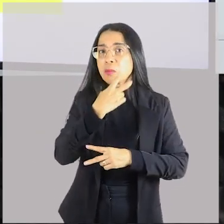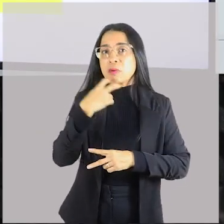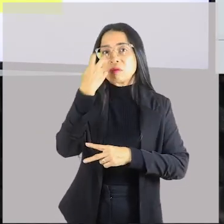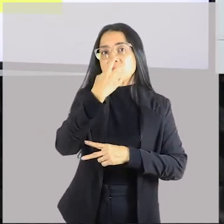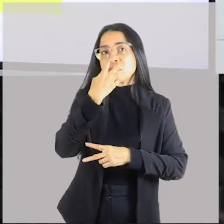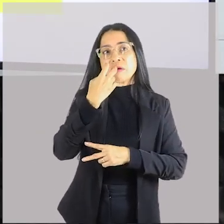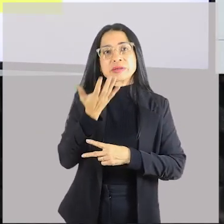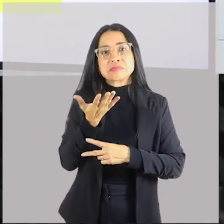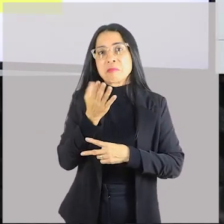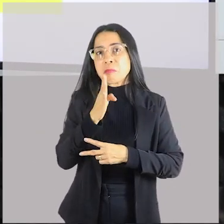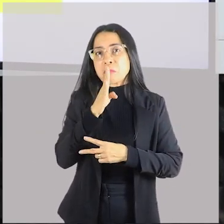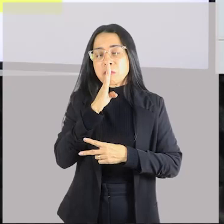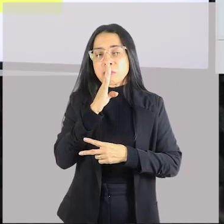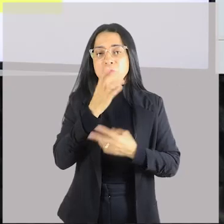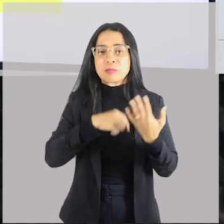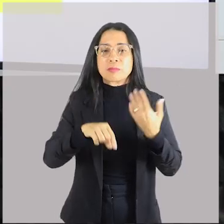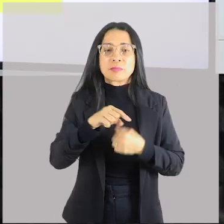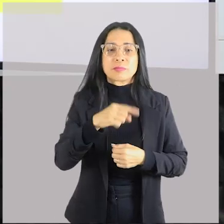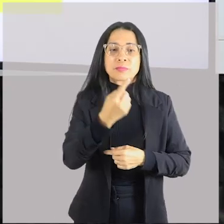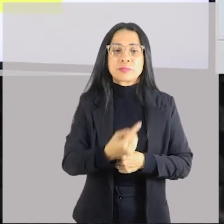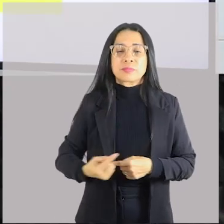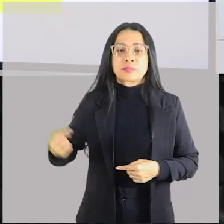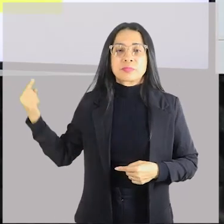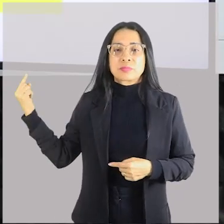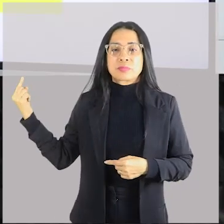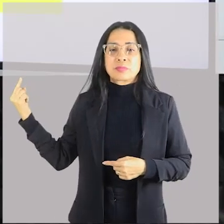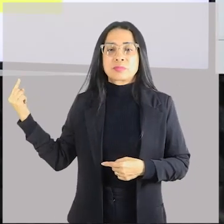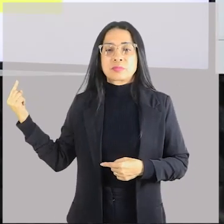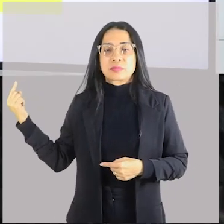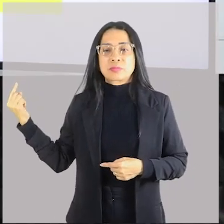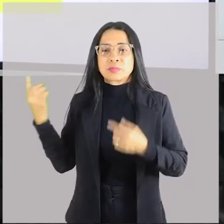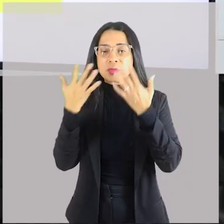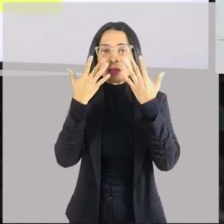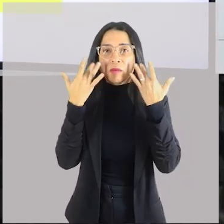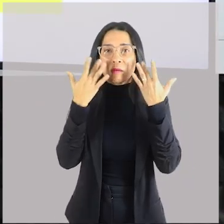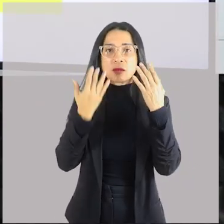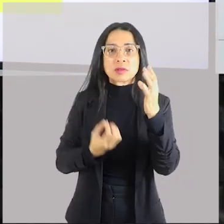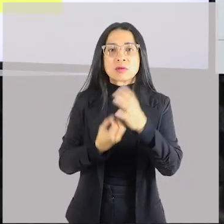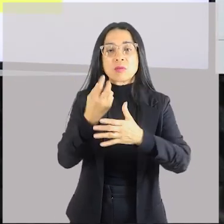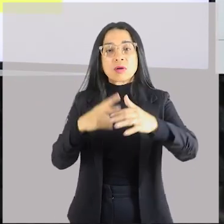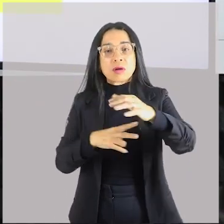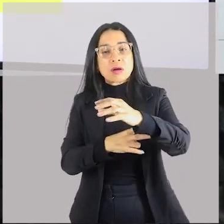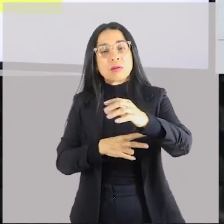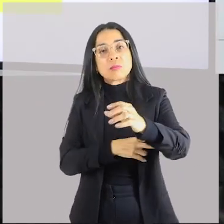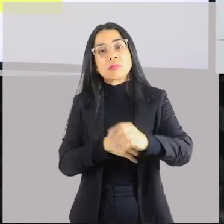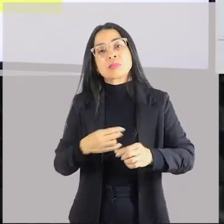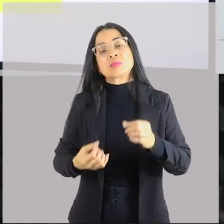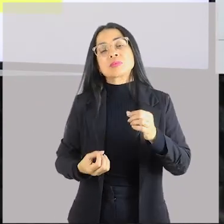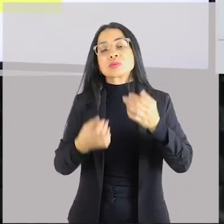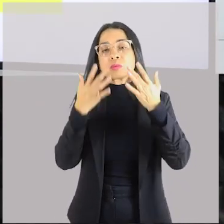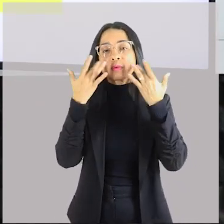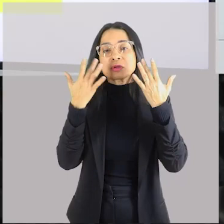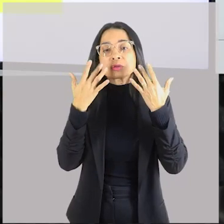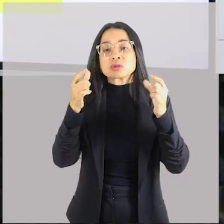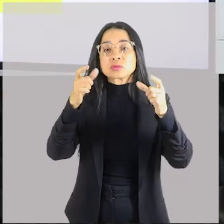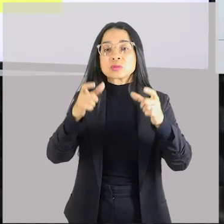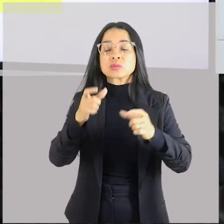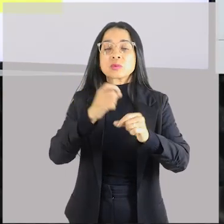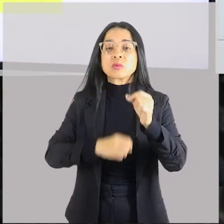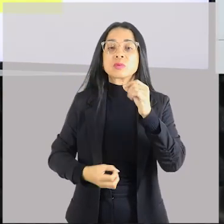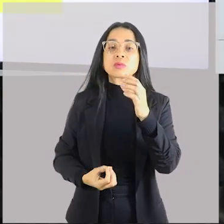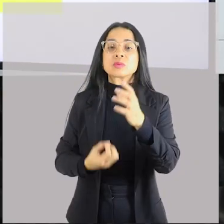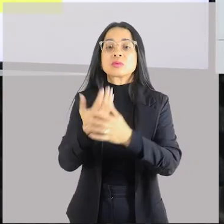expressionismo de Brook a ponte com artistas da Alemanha de onde o expressionismo surge o pai do